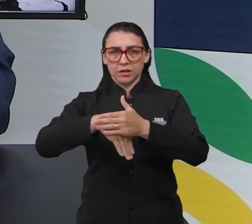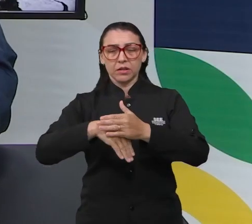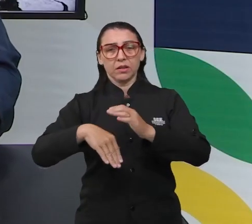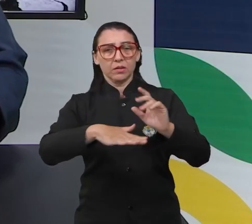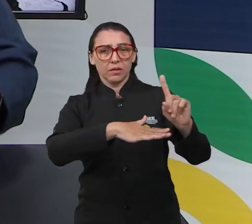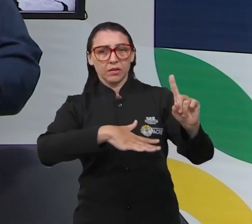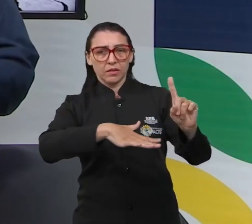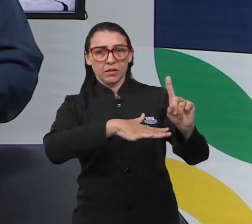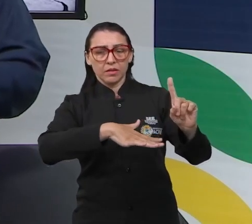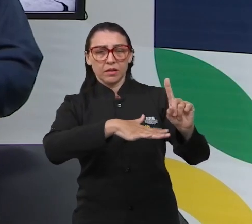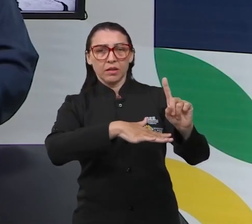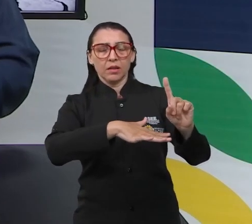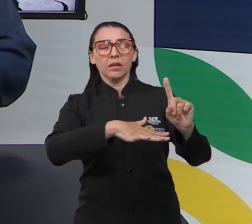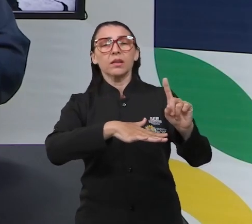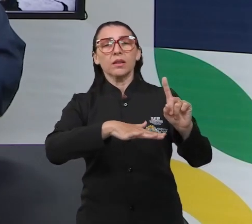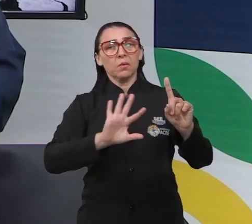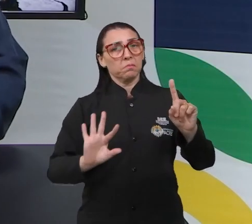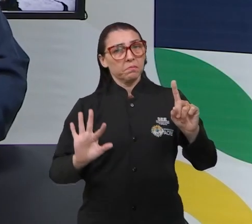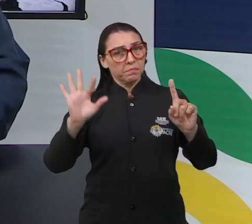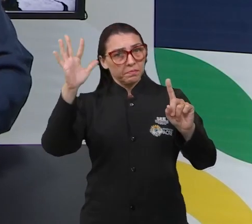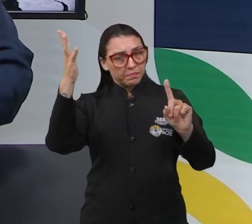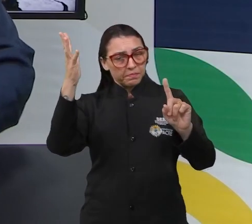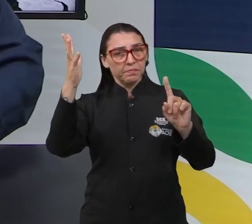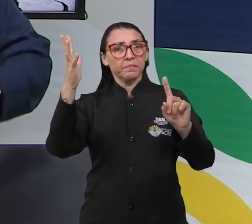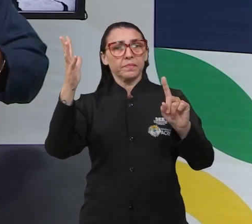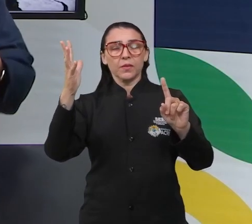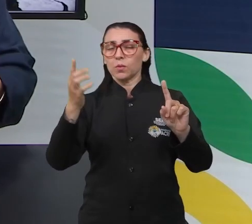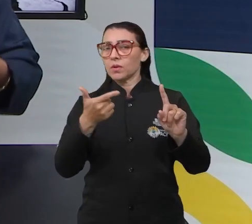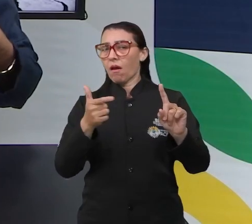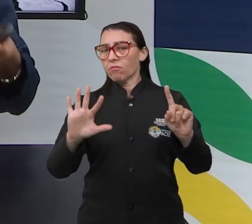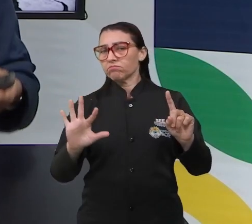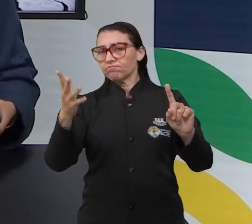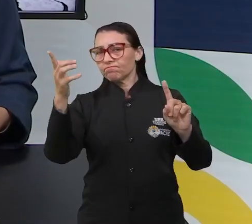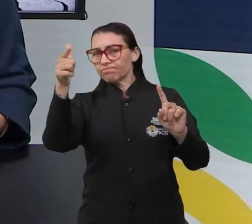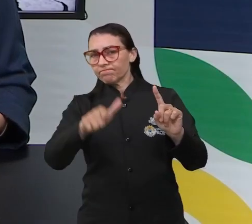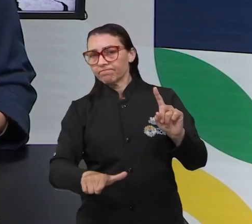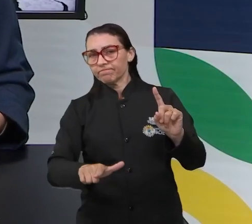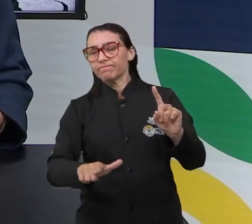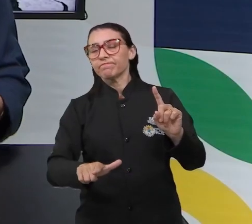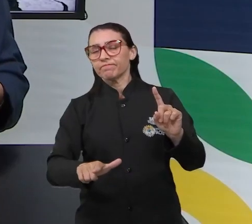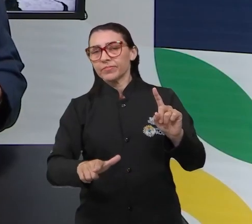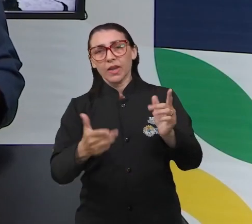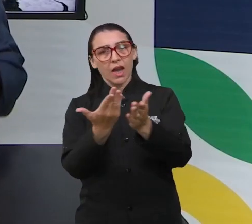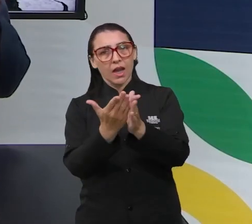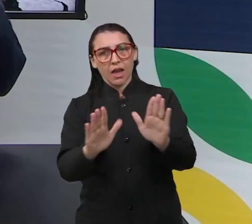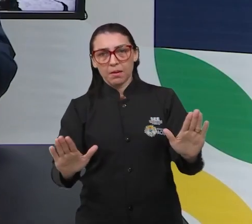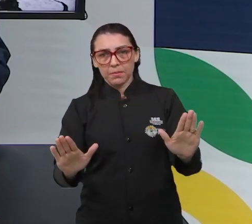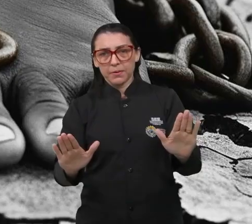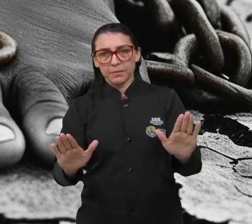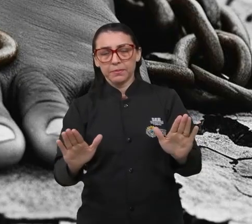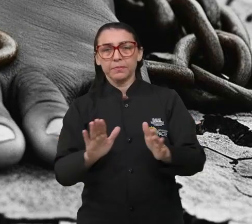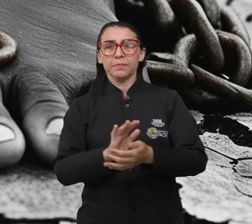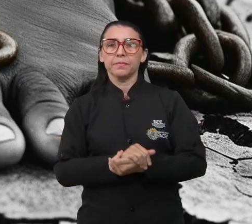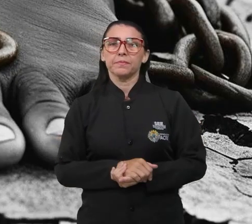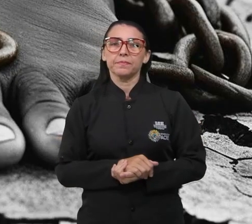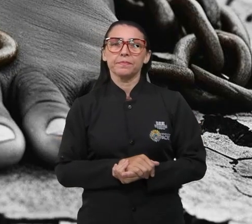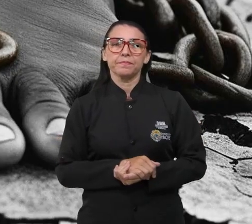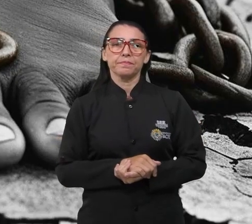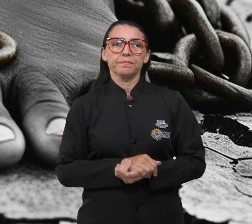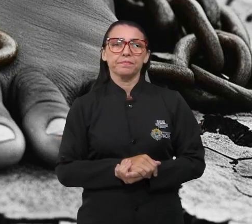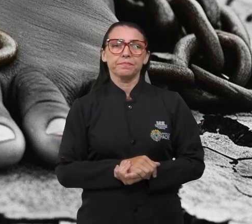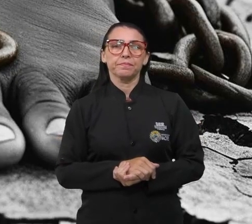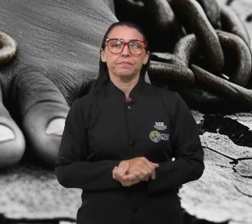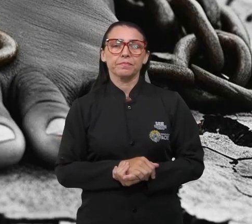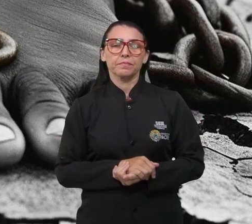nossa sociedade para que situações como essas não venham a acontecer, ok? Então, aqui a gente tem